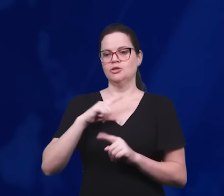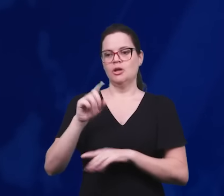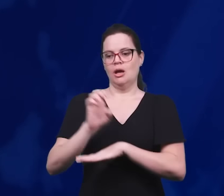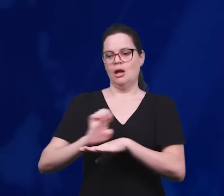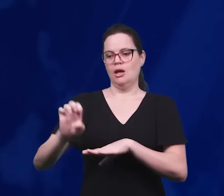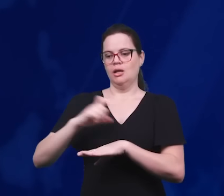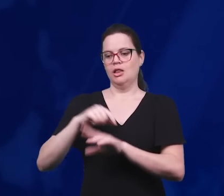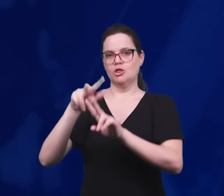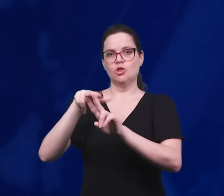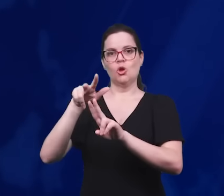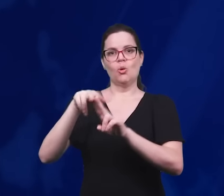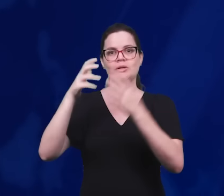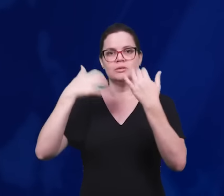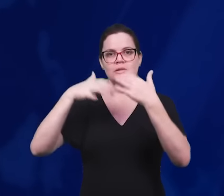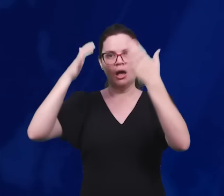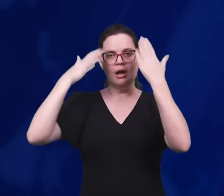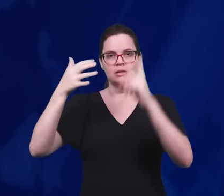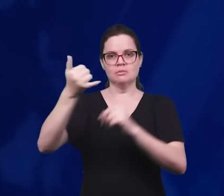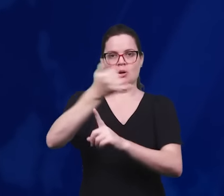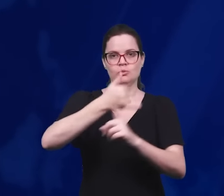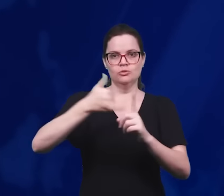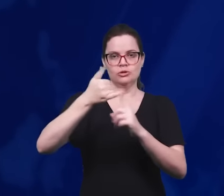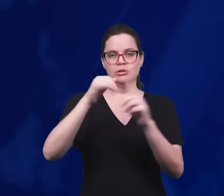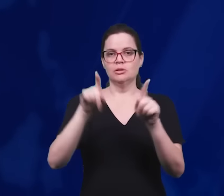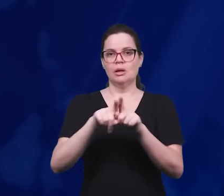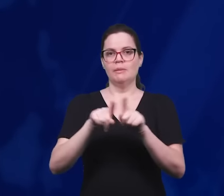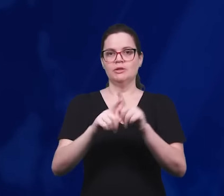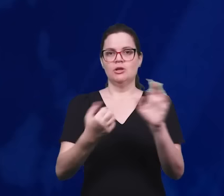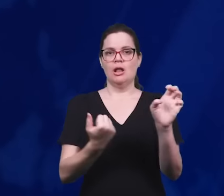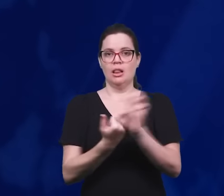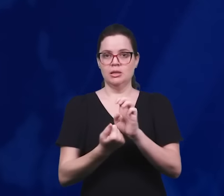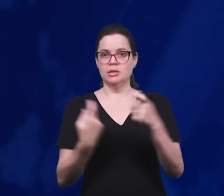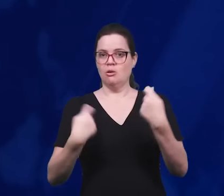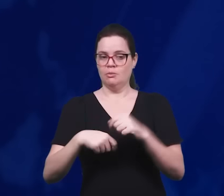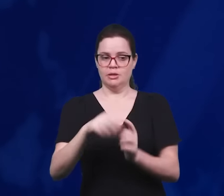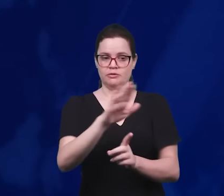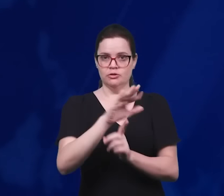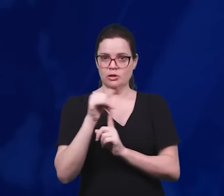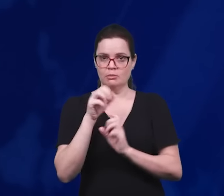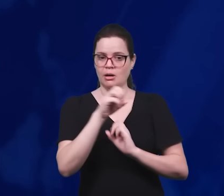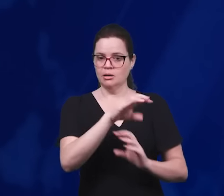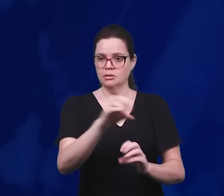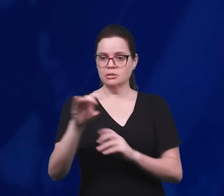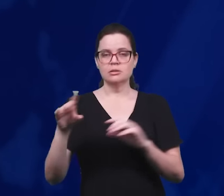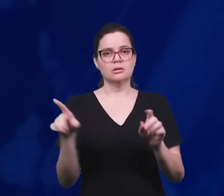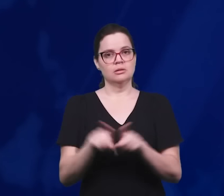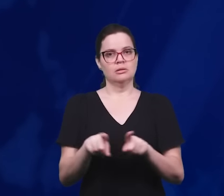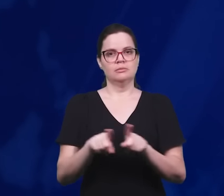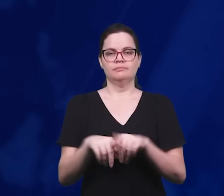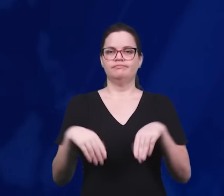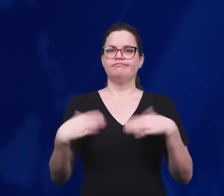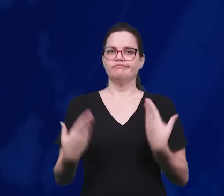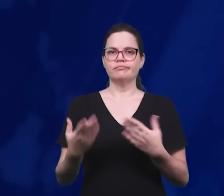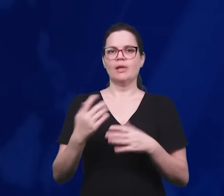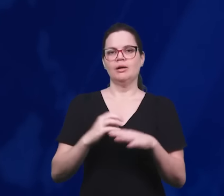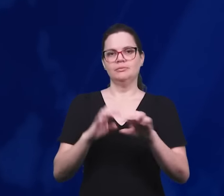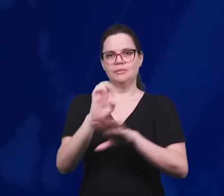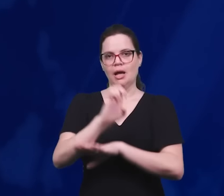ungir, tinha um profeta para ungir, que seria Eliseu. E quando Elias, ele volta para o